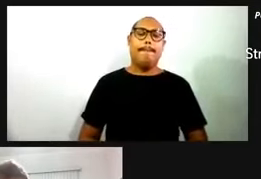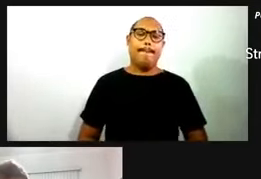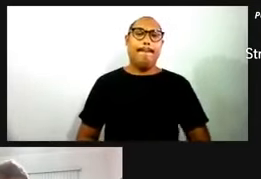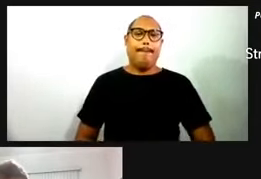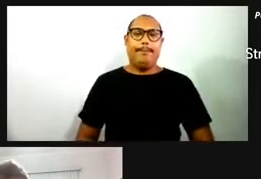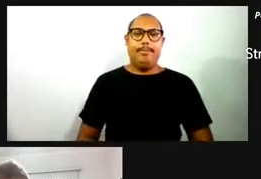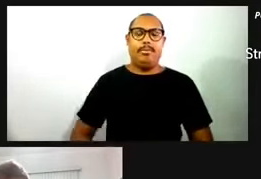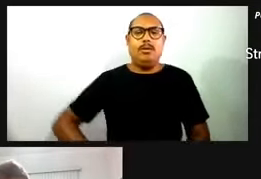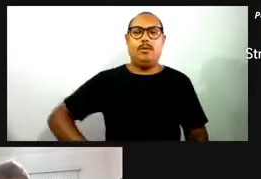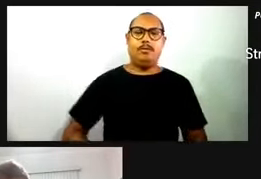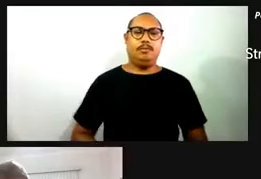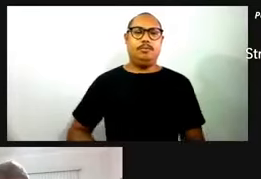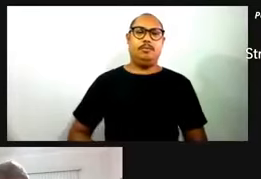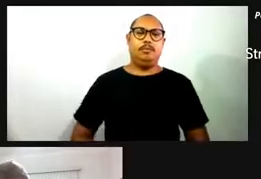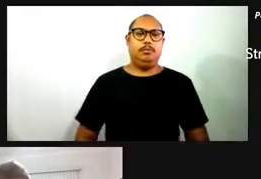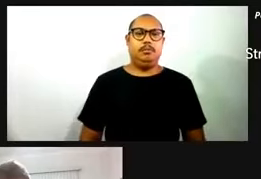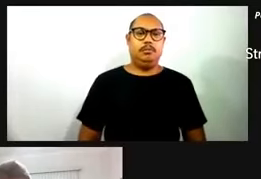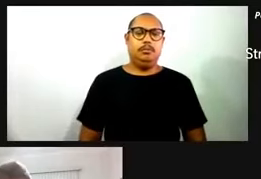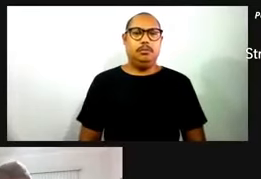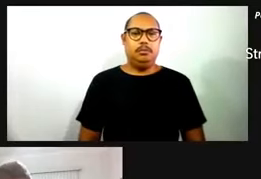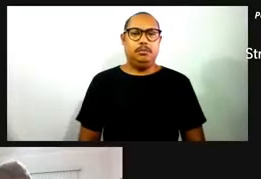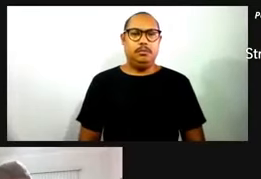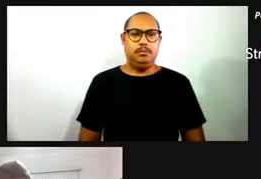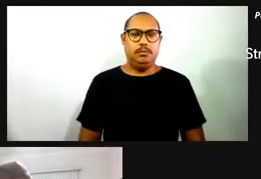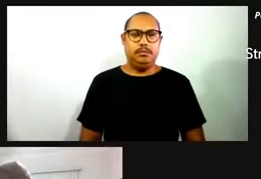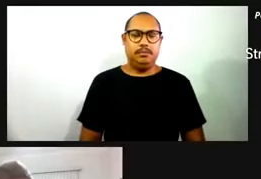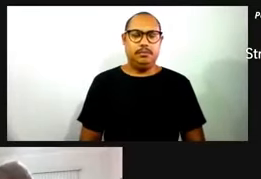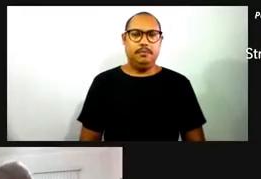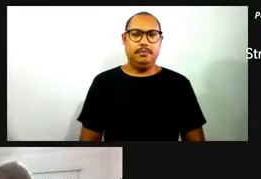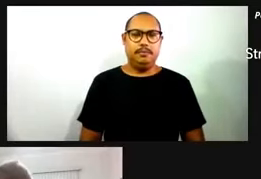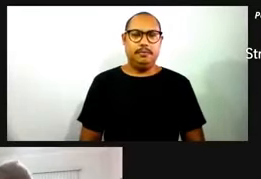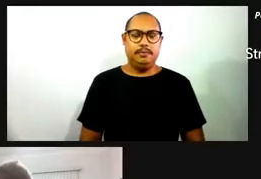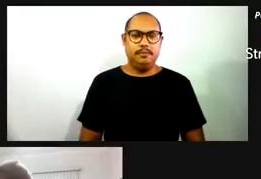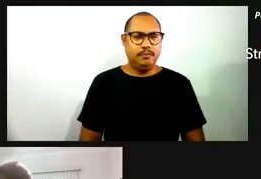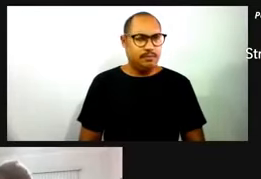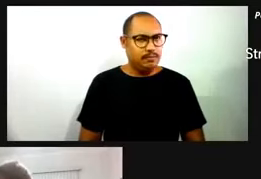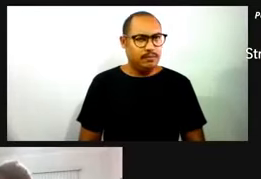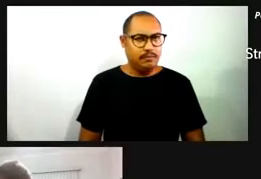comum, mais a exceção fácil. Tá virando regra.